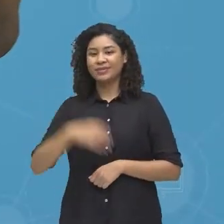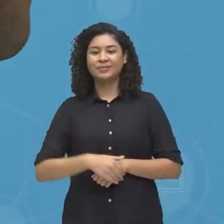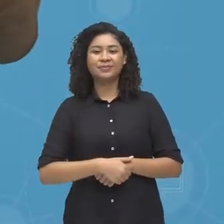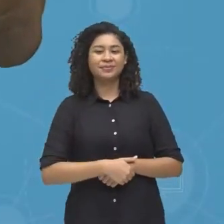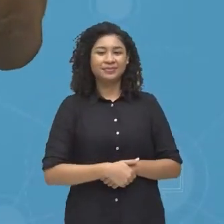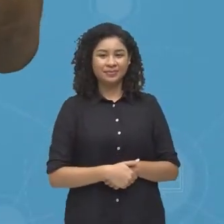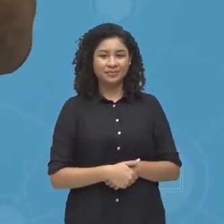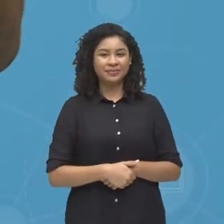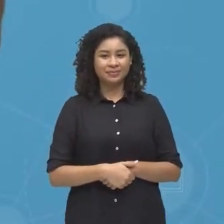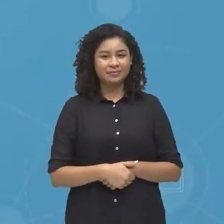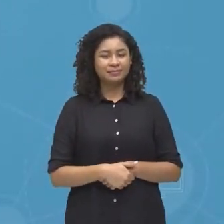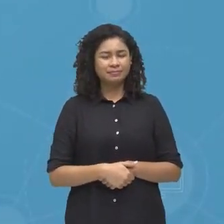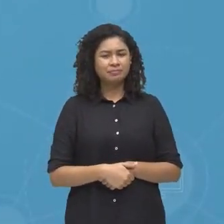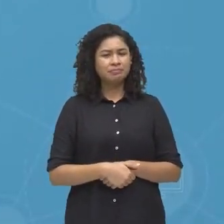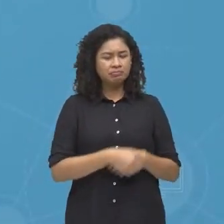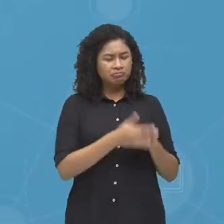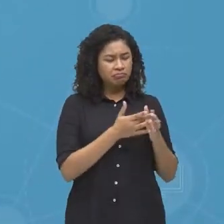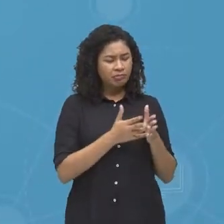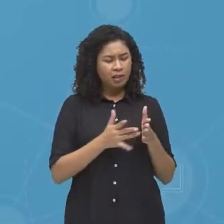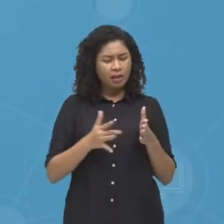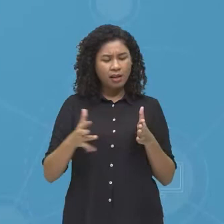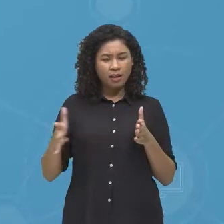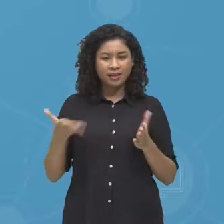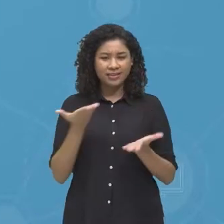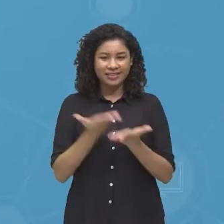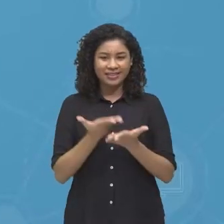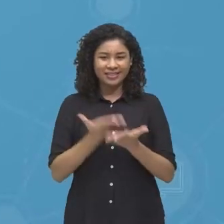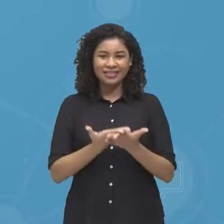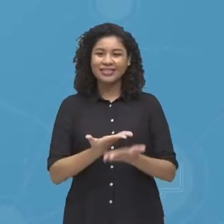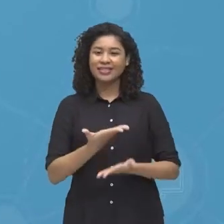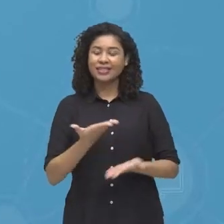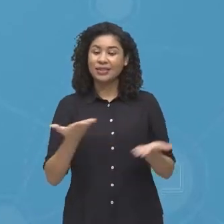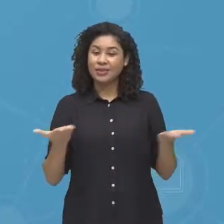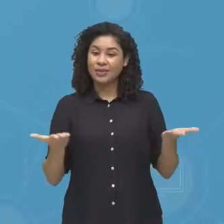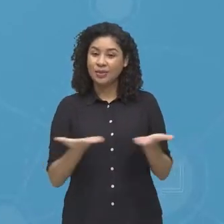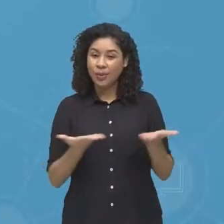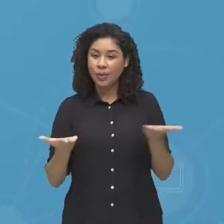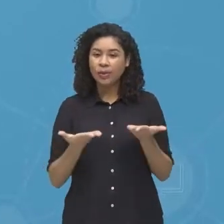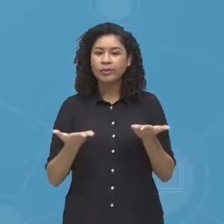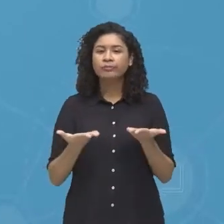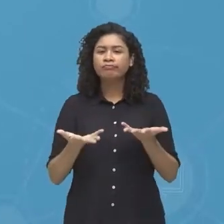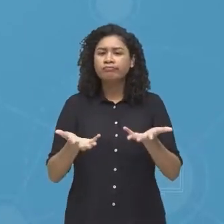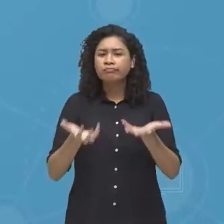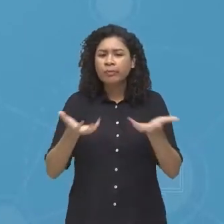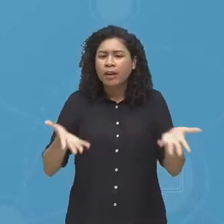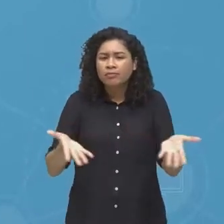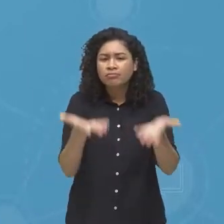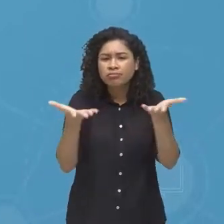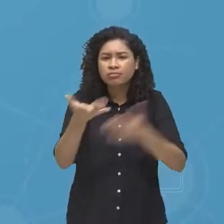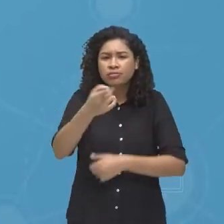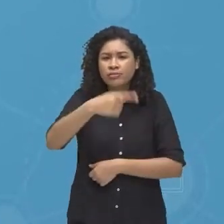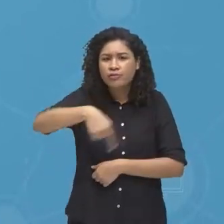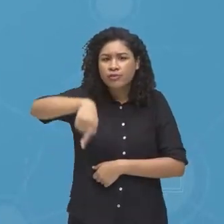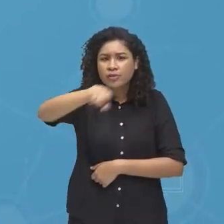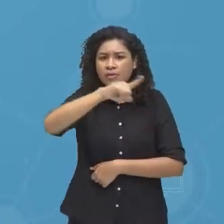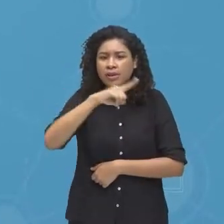Ao longo desta aula, eu quero te preparar para visualizar algumas coisas muito